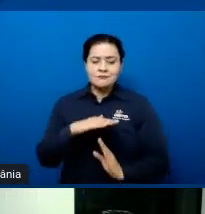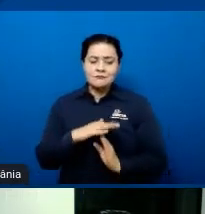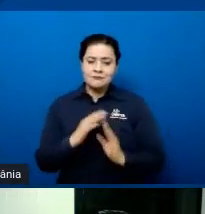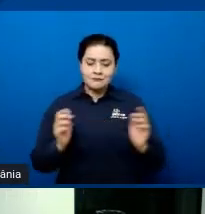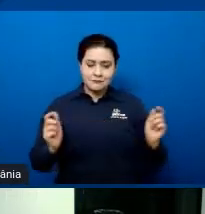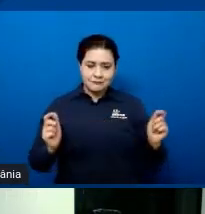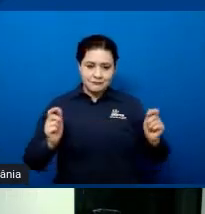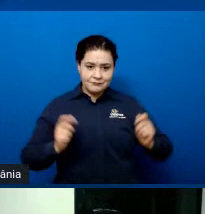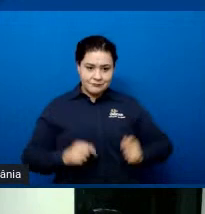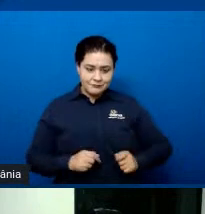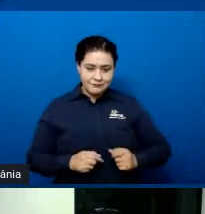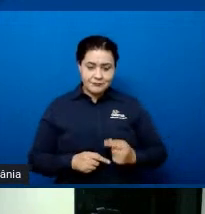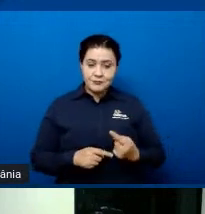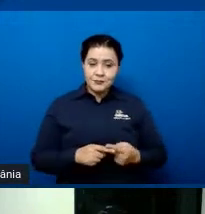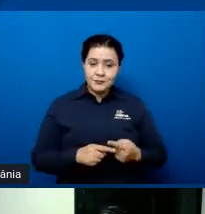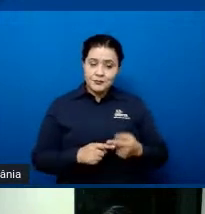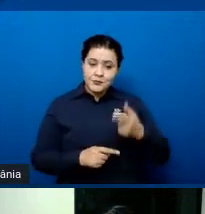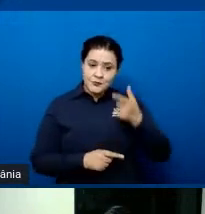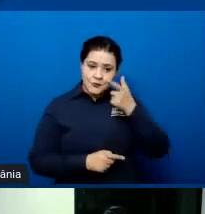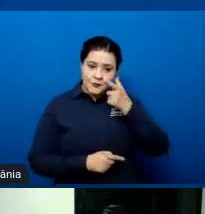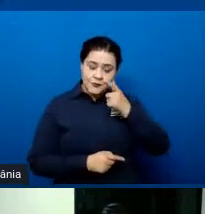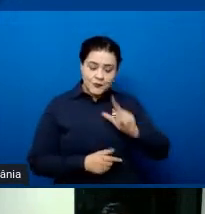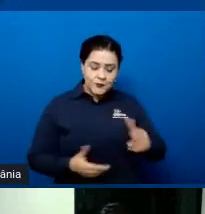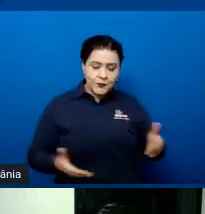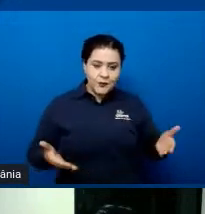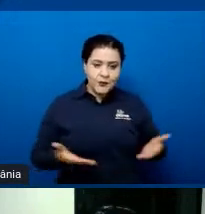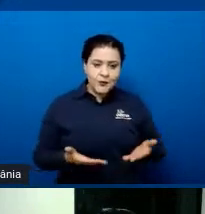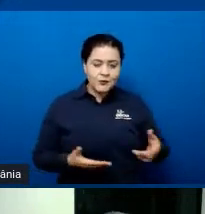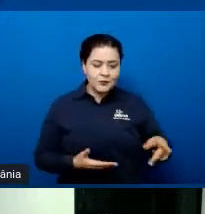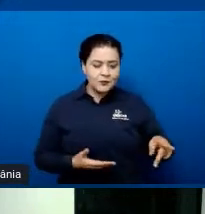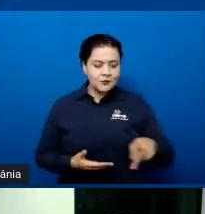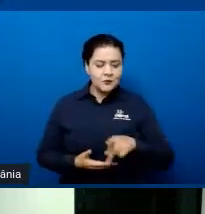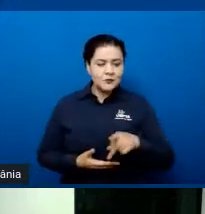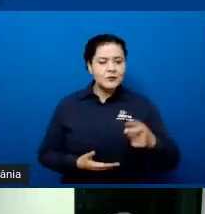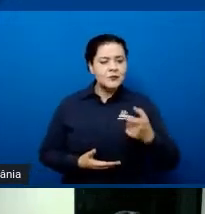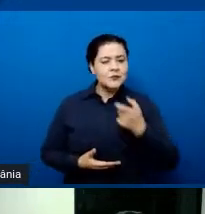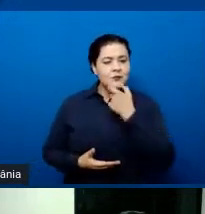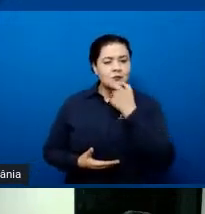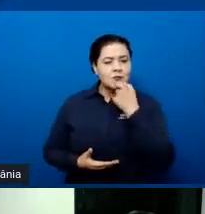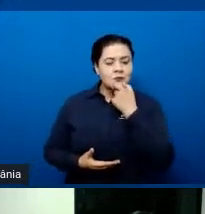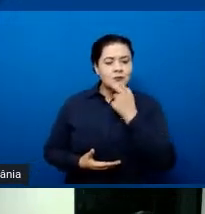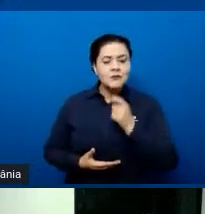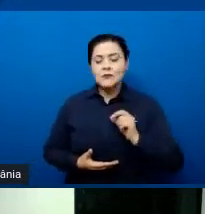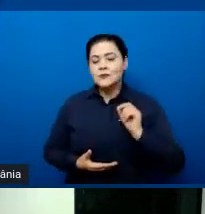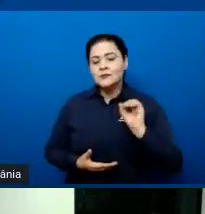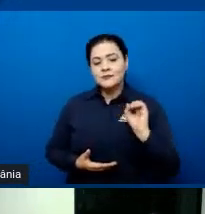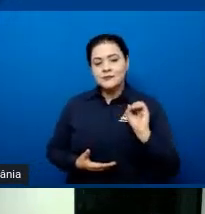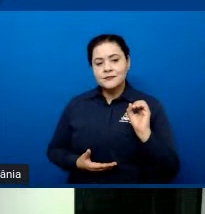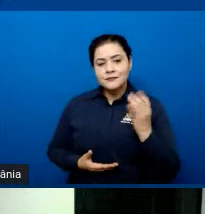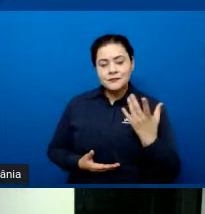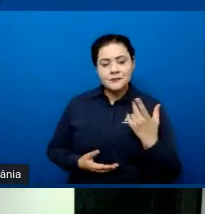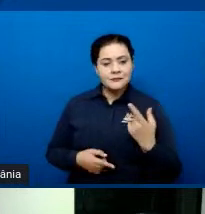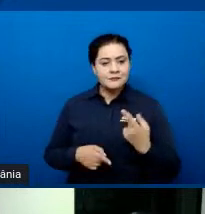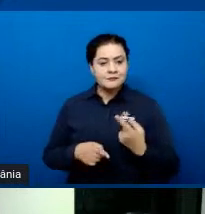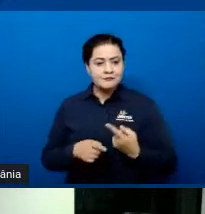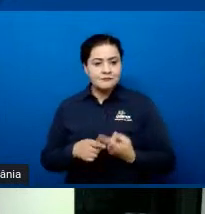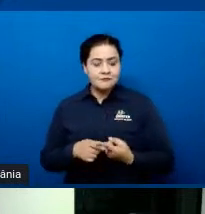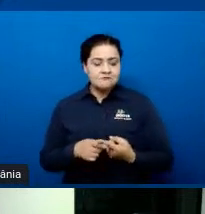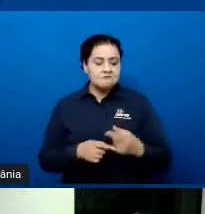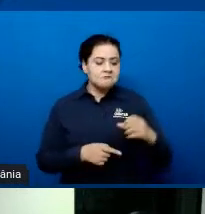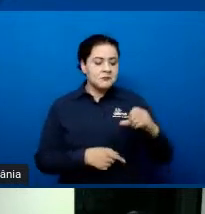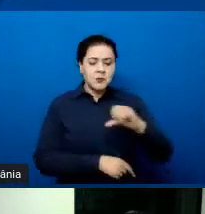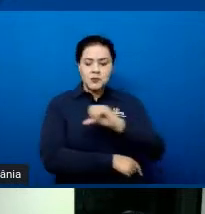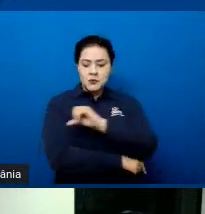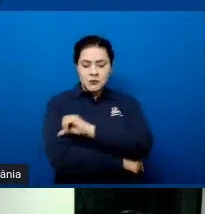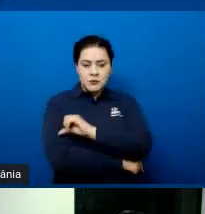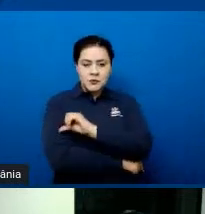possíveis. Tá? Então, hoje, assim, um professor de inglês, né, lá da turma lá do nono ano, quer trabalhar